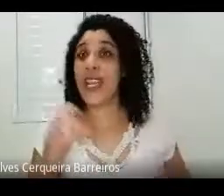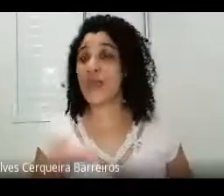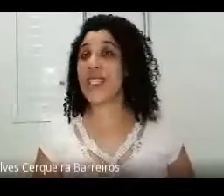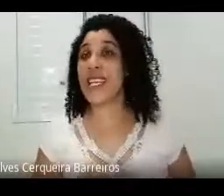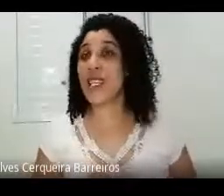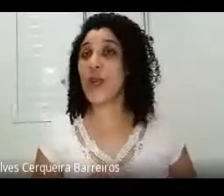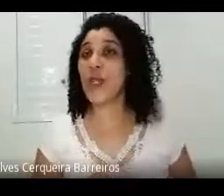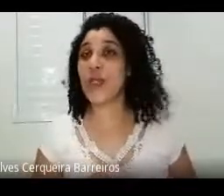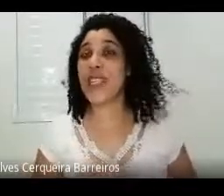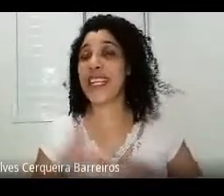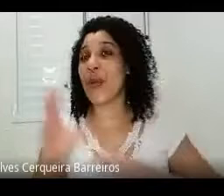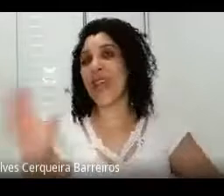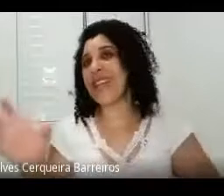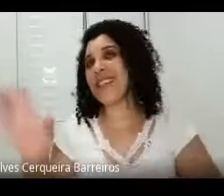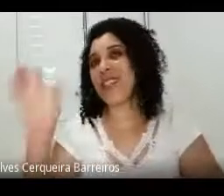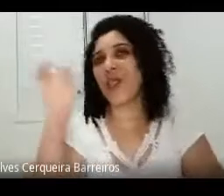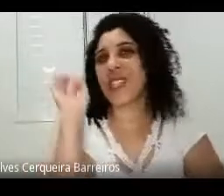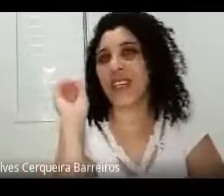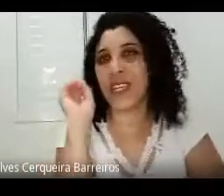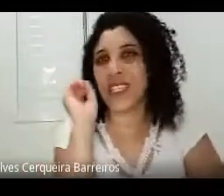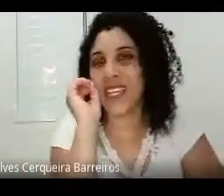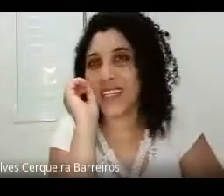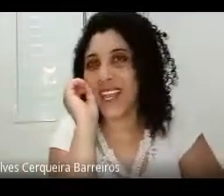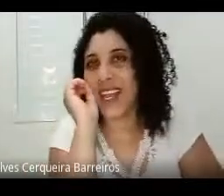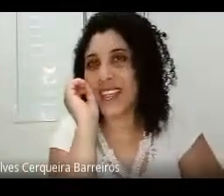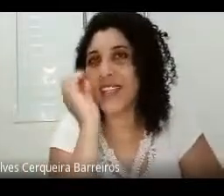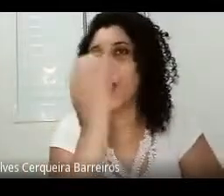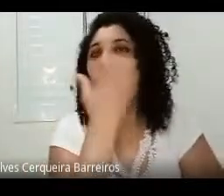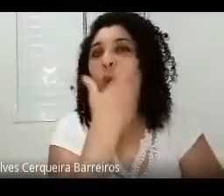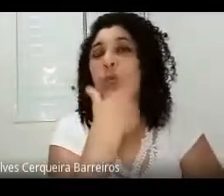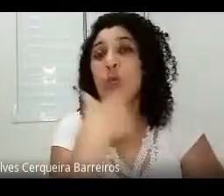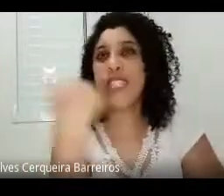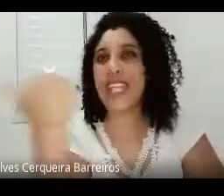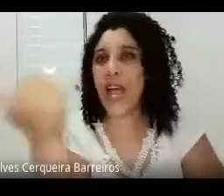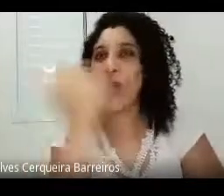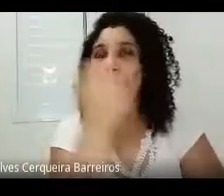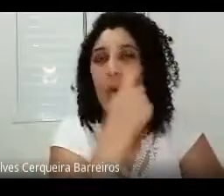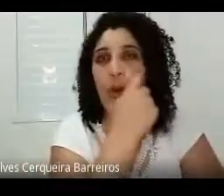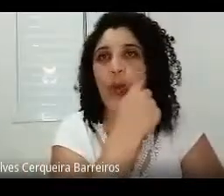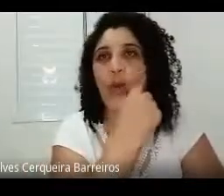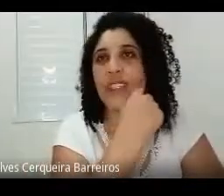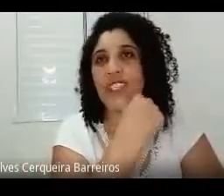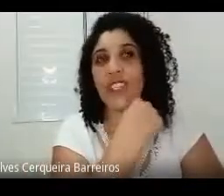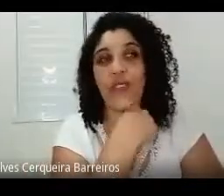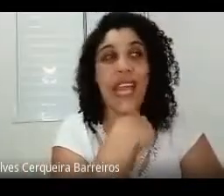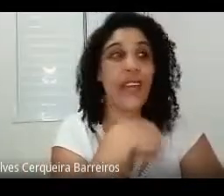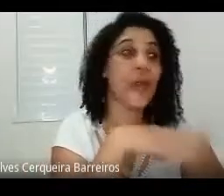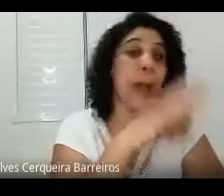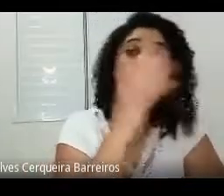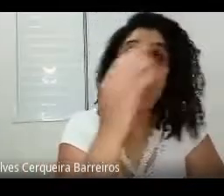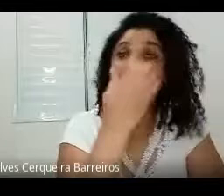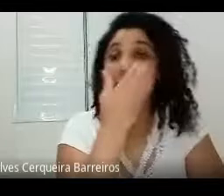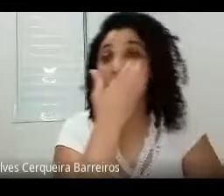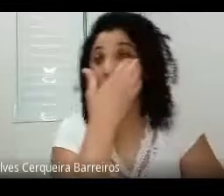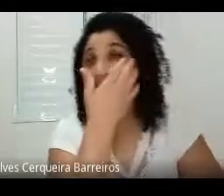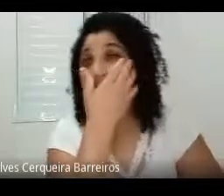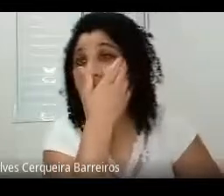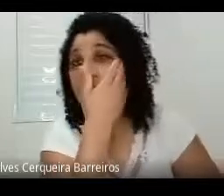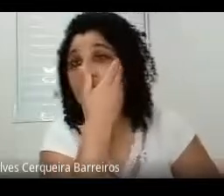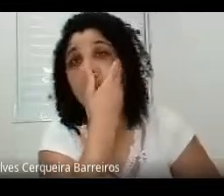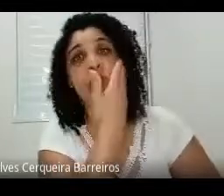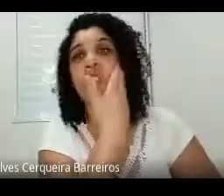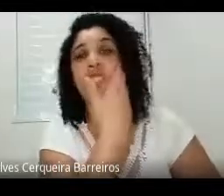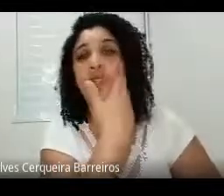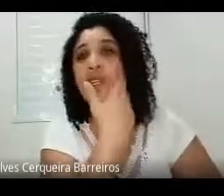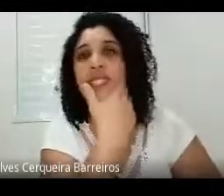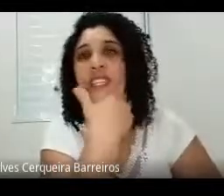Então, esses são sinais icônicos. Então, esses a gente consegue fazer essa relação do sinal com o seu significado. Mas os sinais